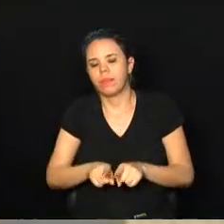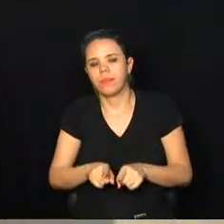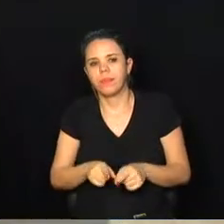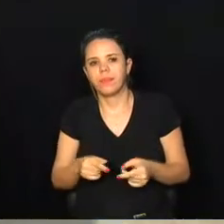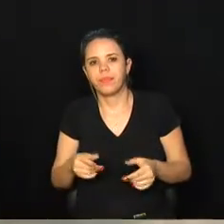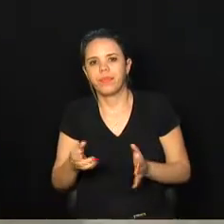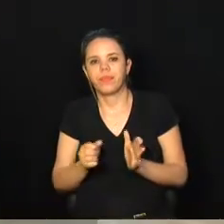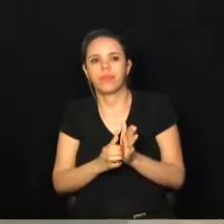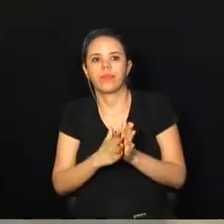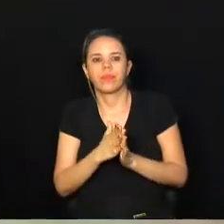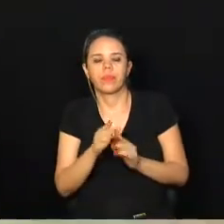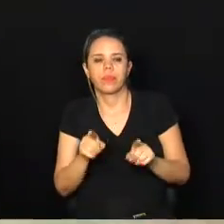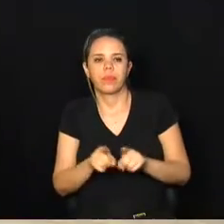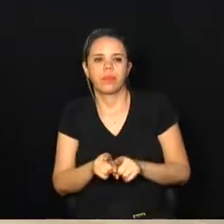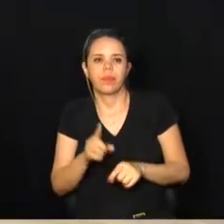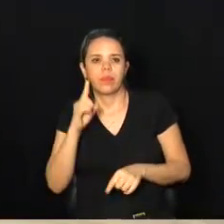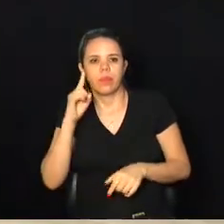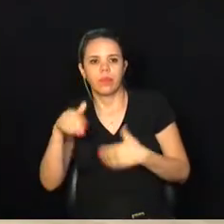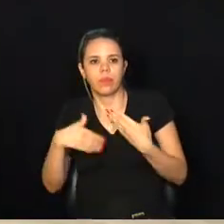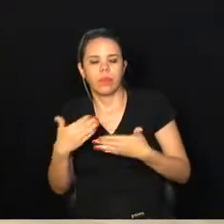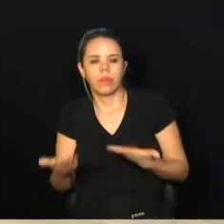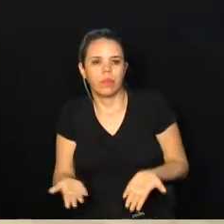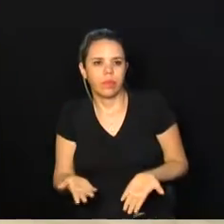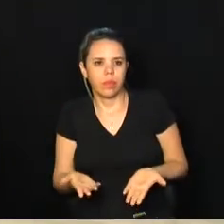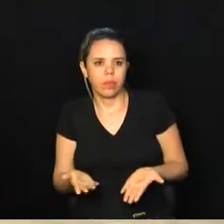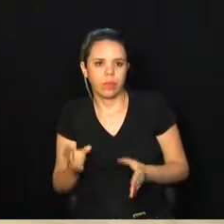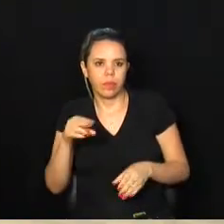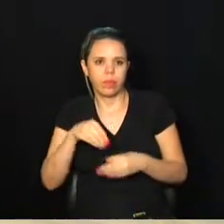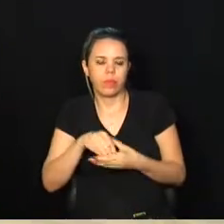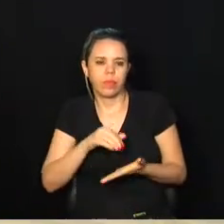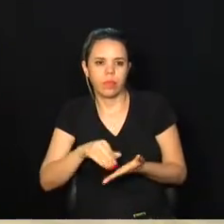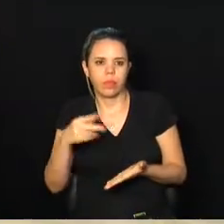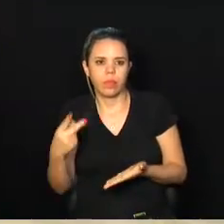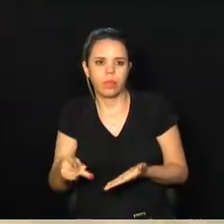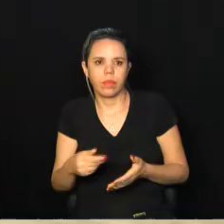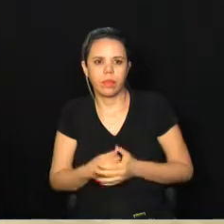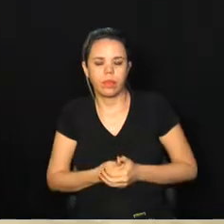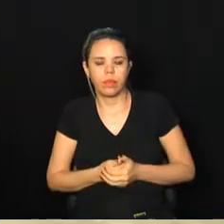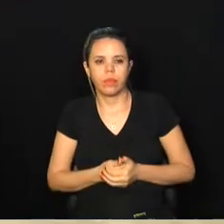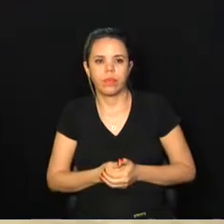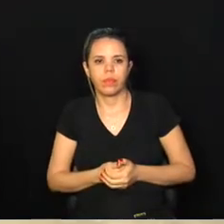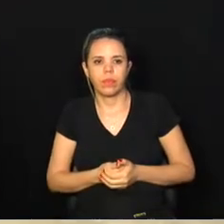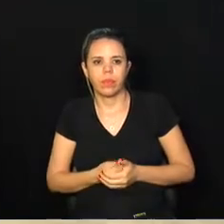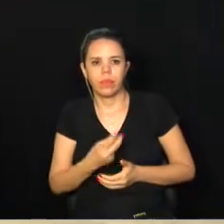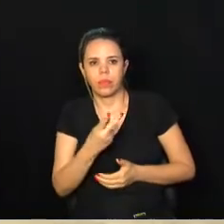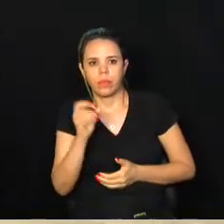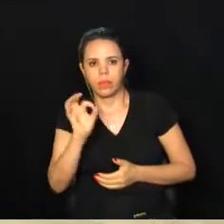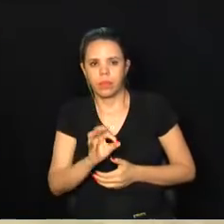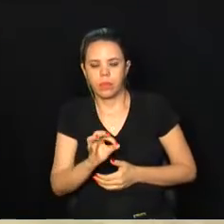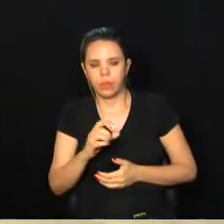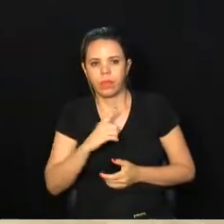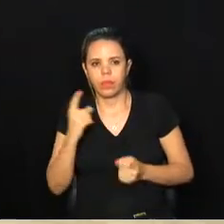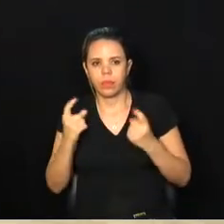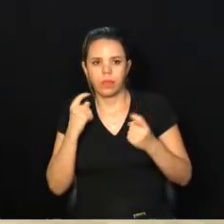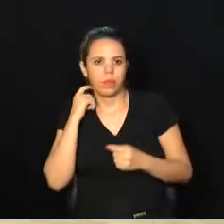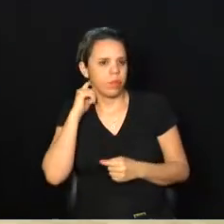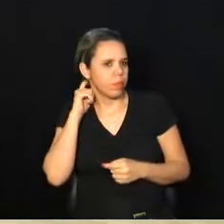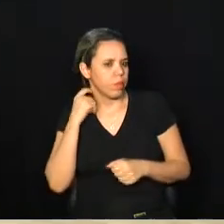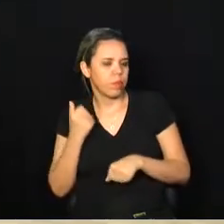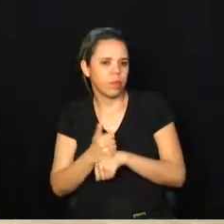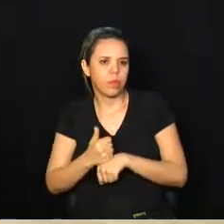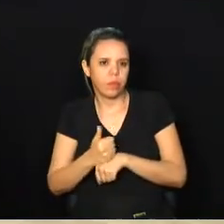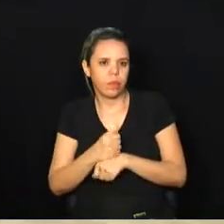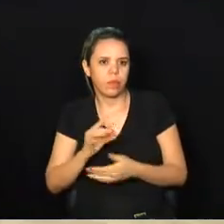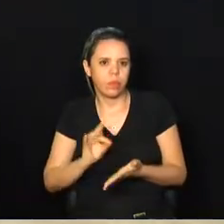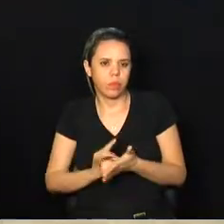a burocracia do dia a dia dentro da secretaria. E 20% a gente se preocupa com a profissão de fato,